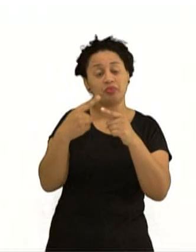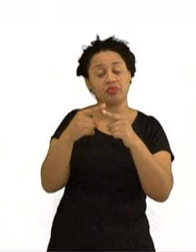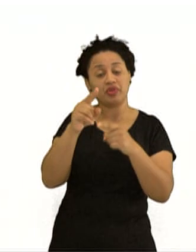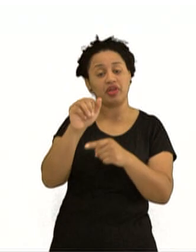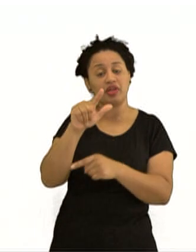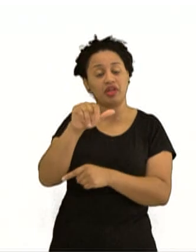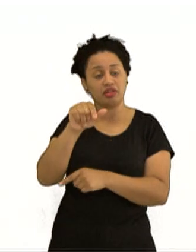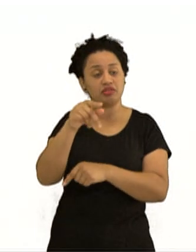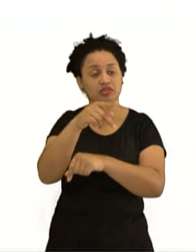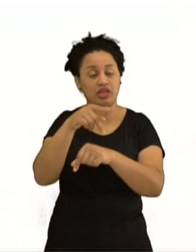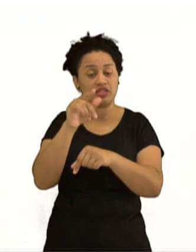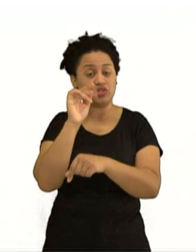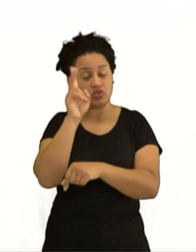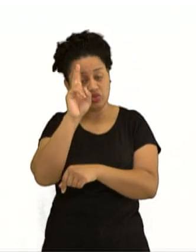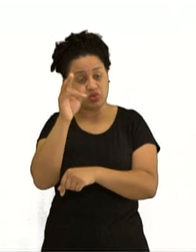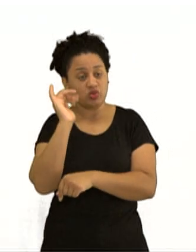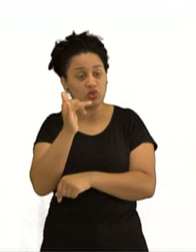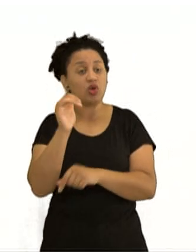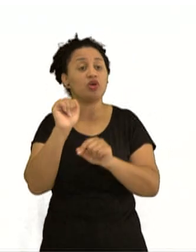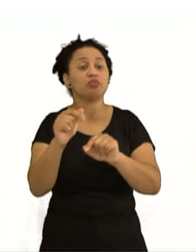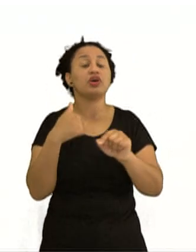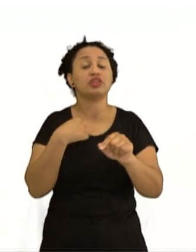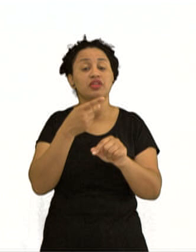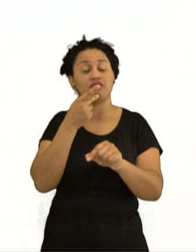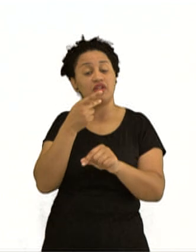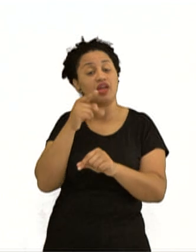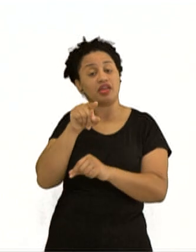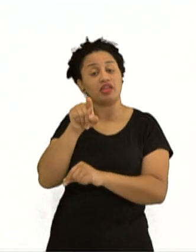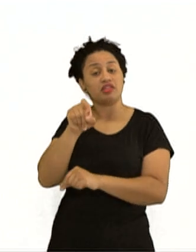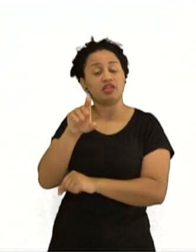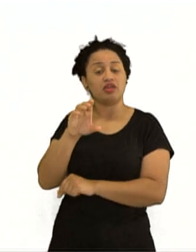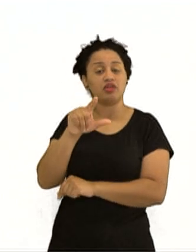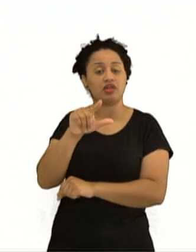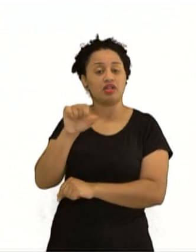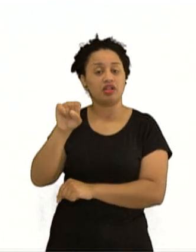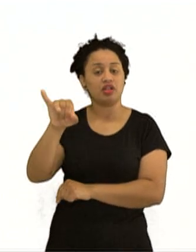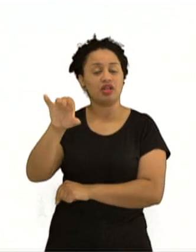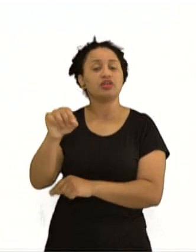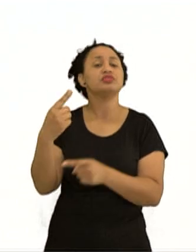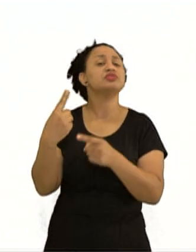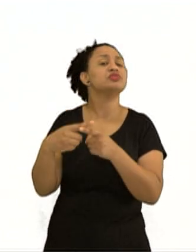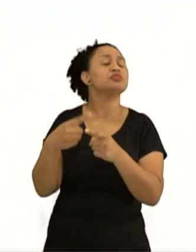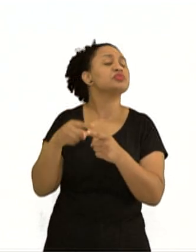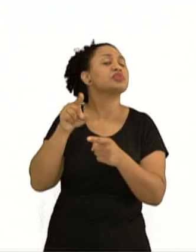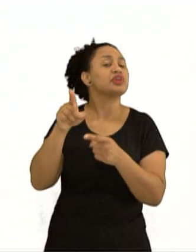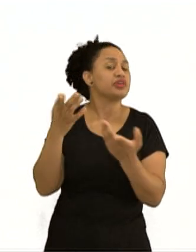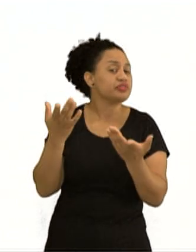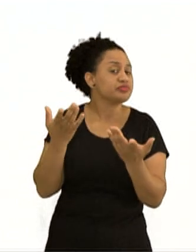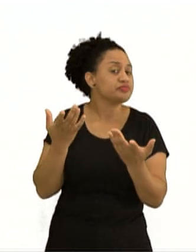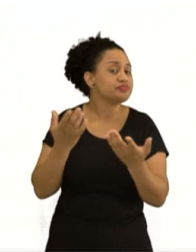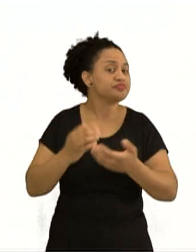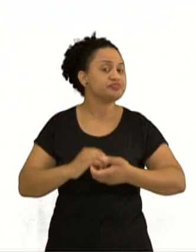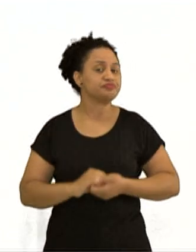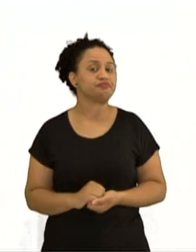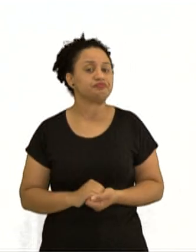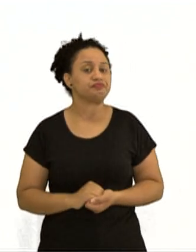das Maravilhas pode ser considerado um clássico? Porque Alice é um clássico.